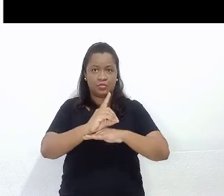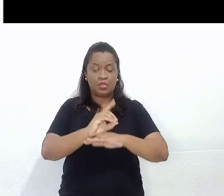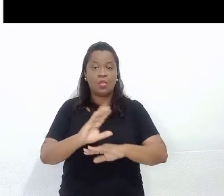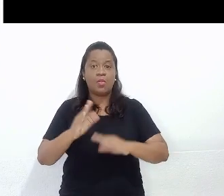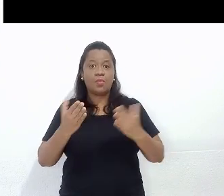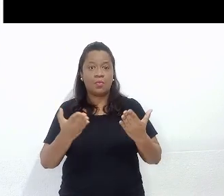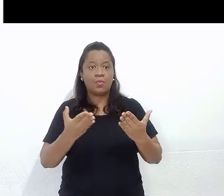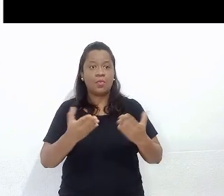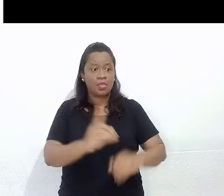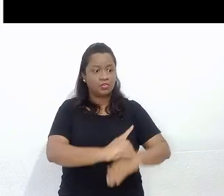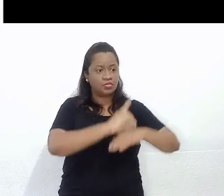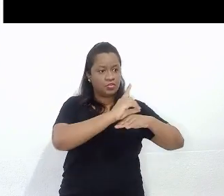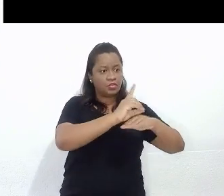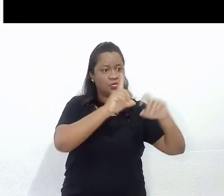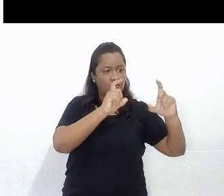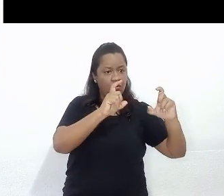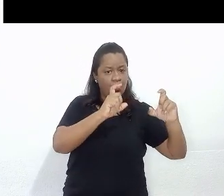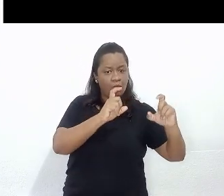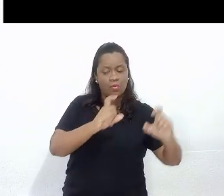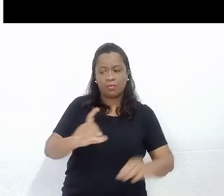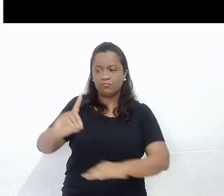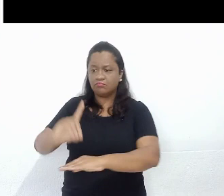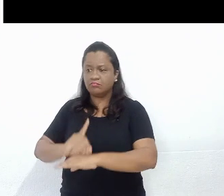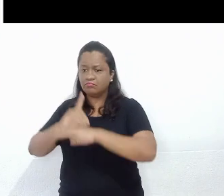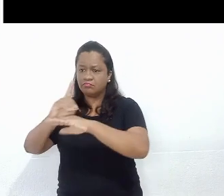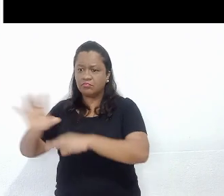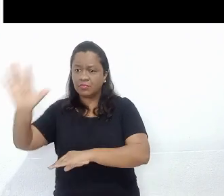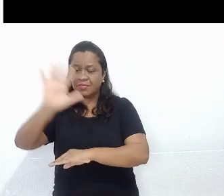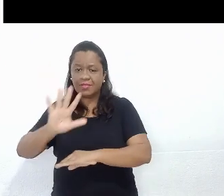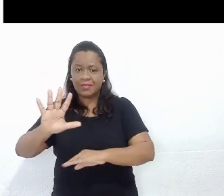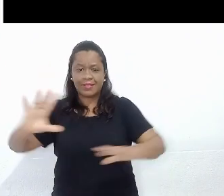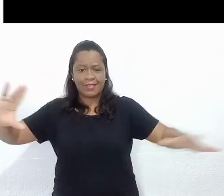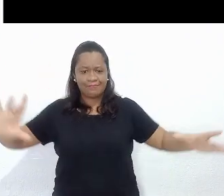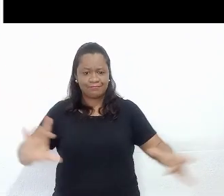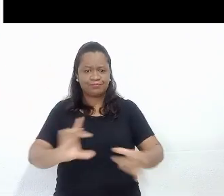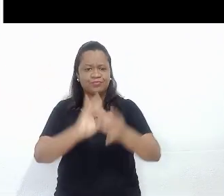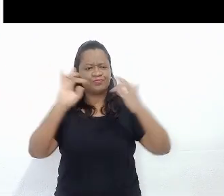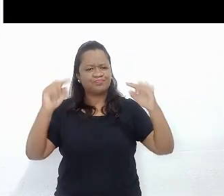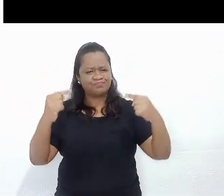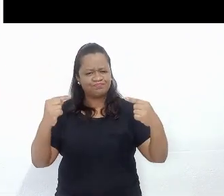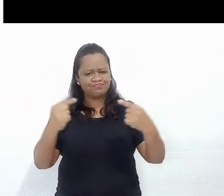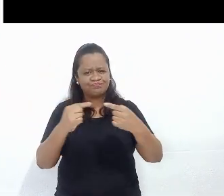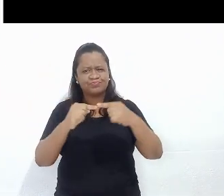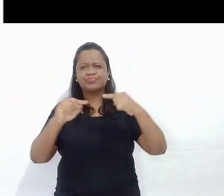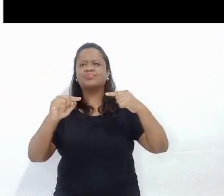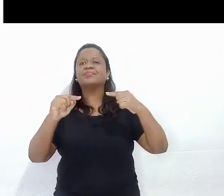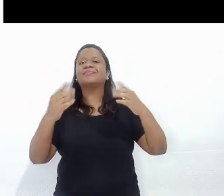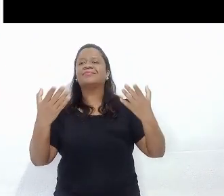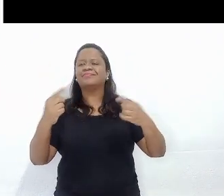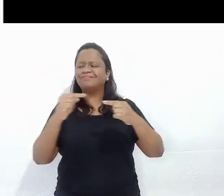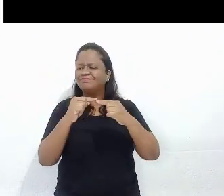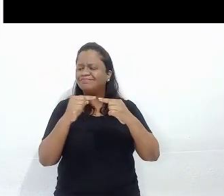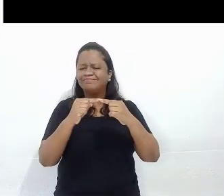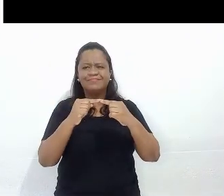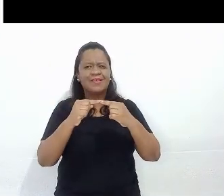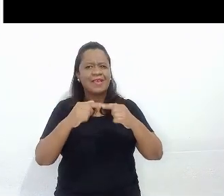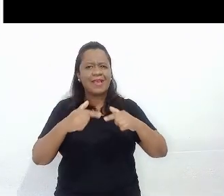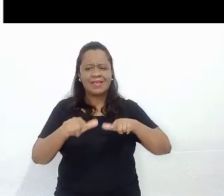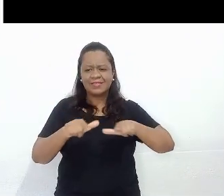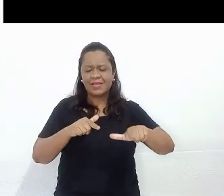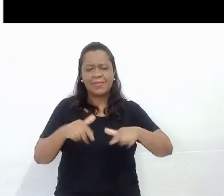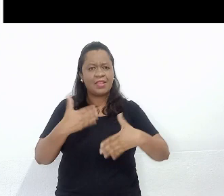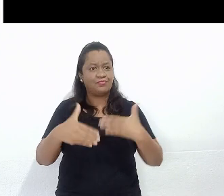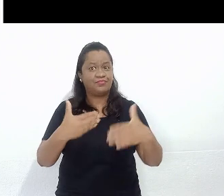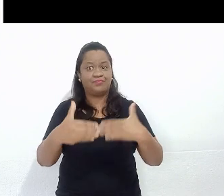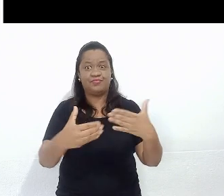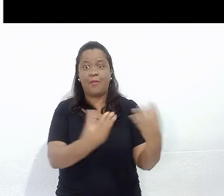diretor de fotografia, que dá certo naquele filme, geralmente eles vão trabalhar juntos por muitos filmes. Tá? Porque é difícil você ficar o